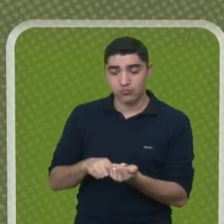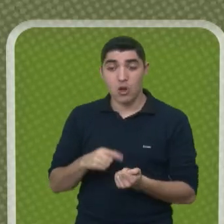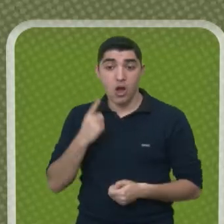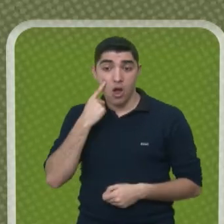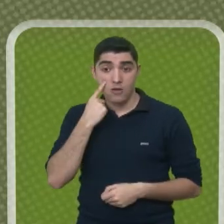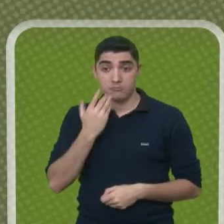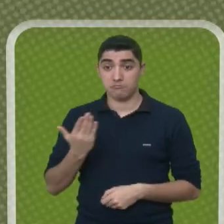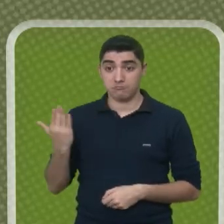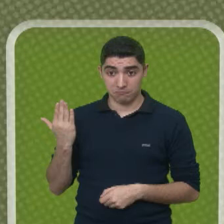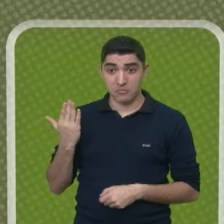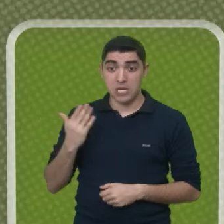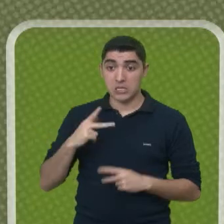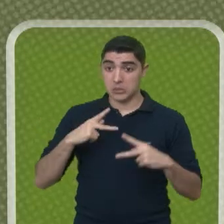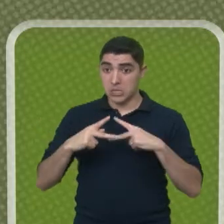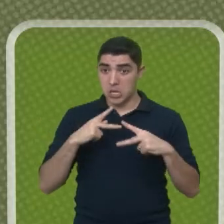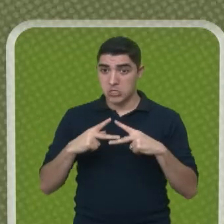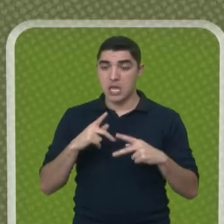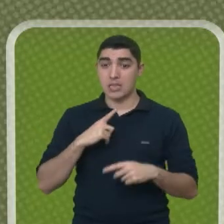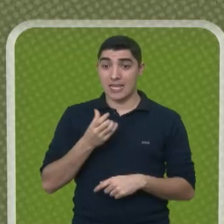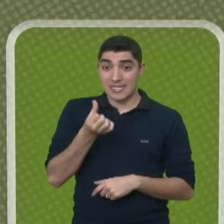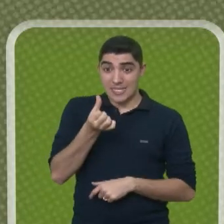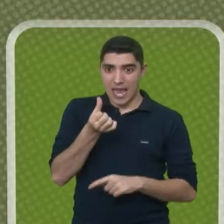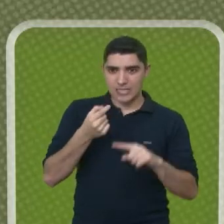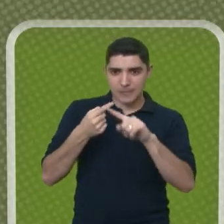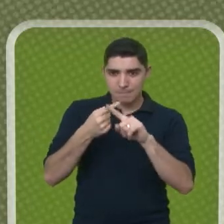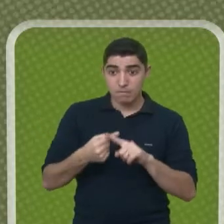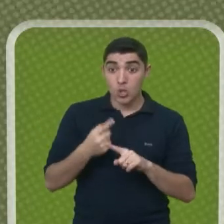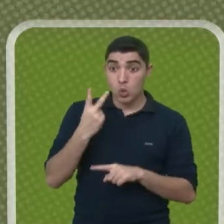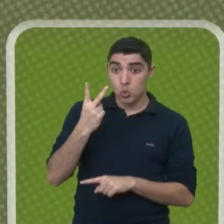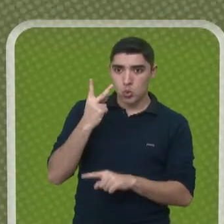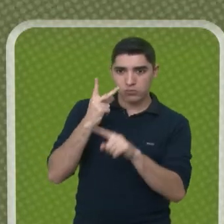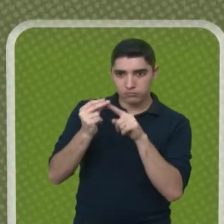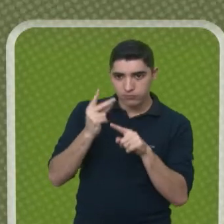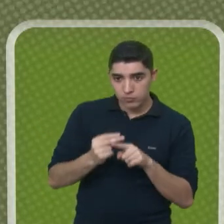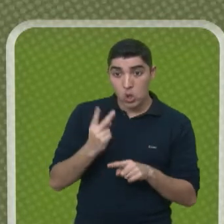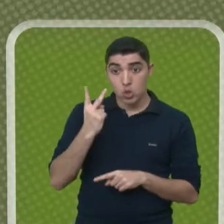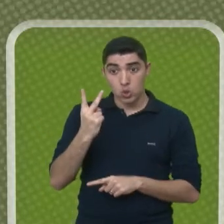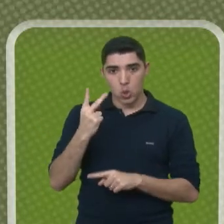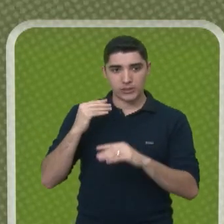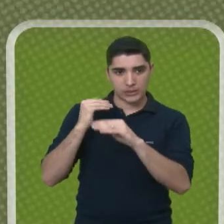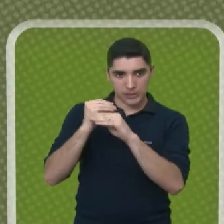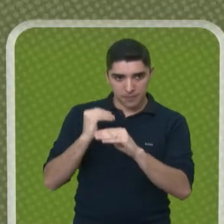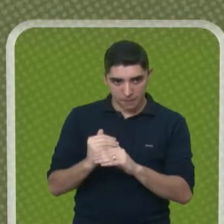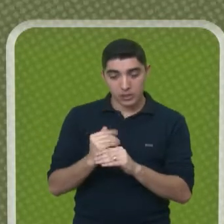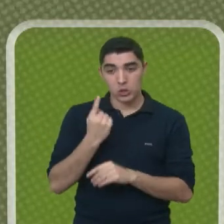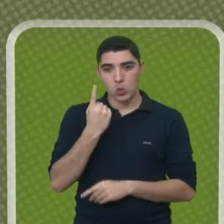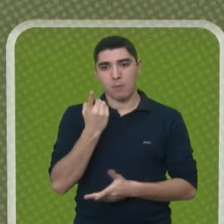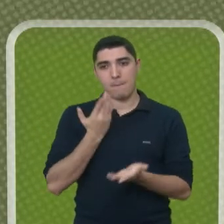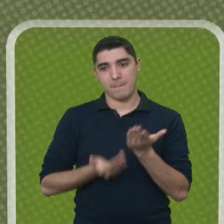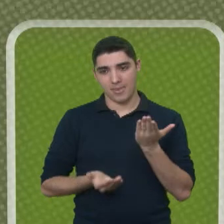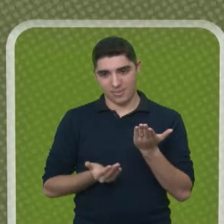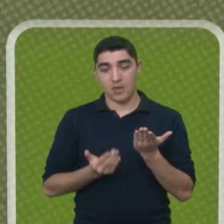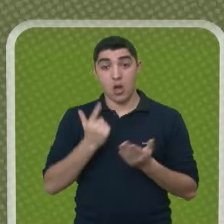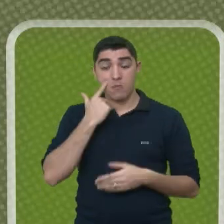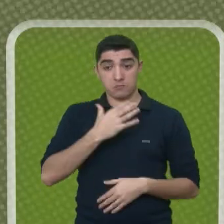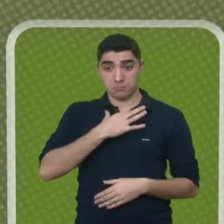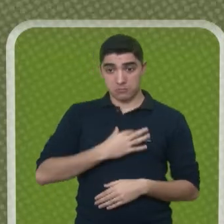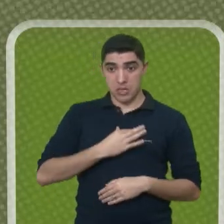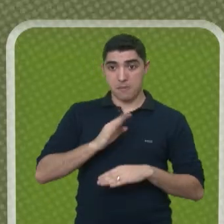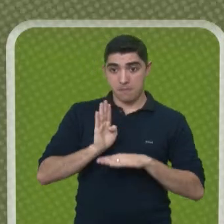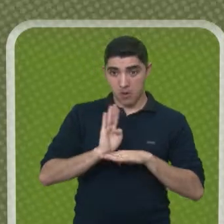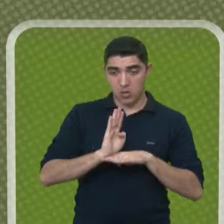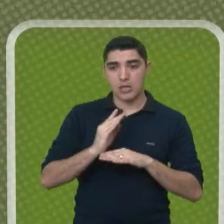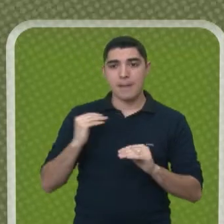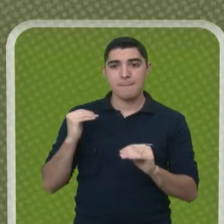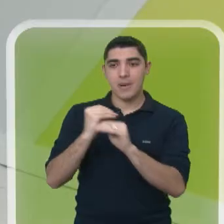pódio. O time joseense fez 6 jogos com 2 vitórias, 2 empates e 1 derrota. Na decisão da medalha de bronze, empatou em